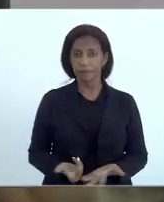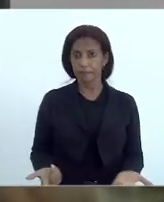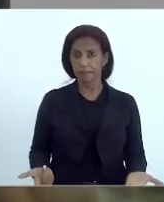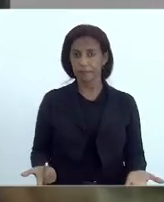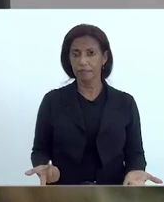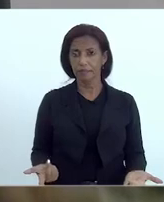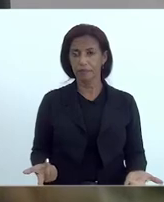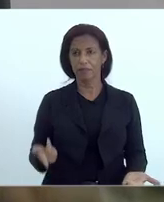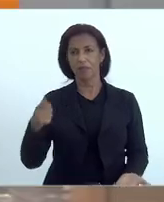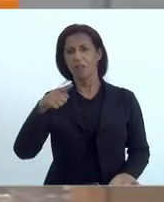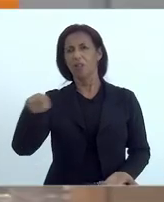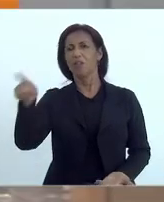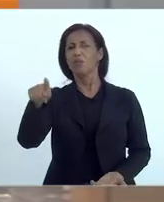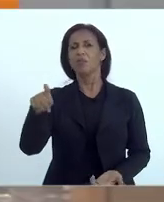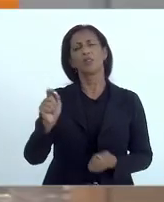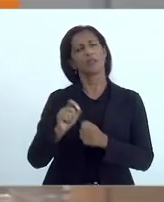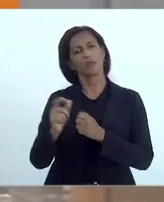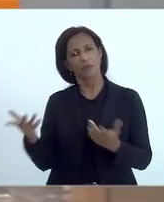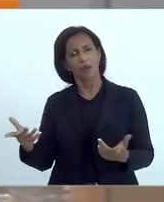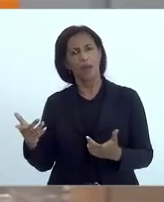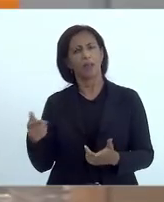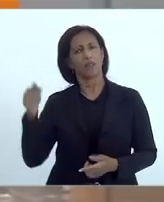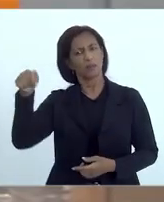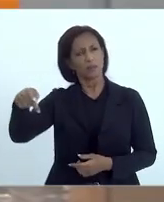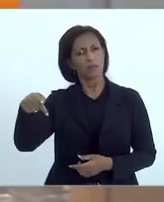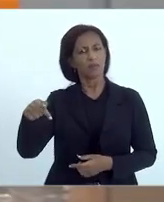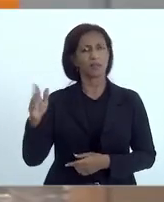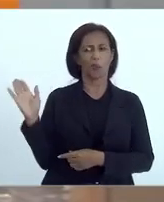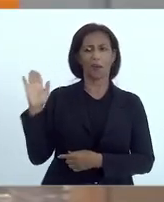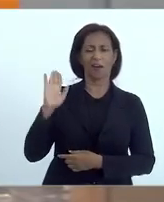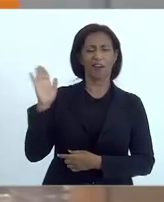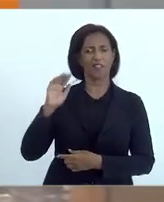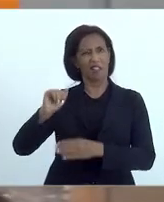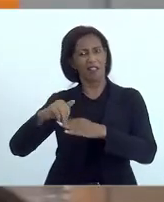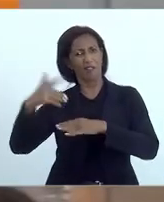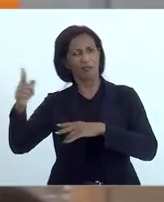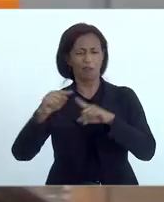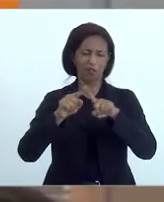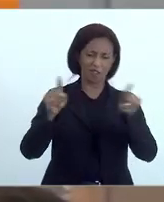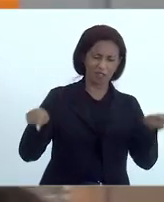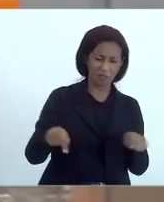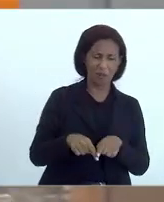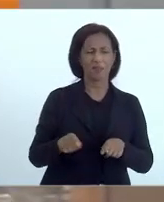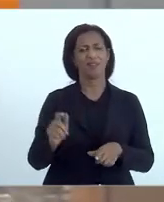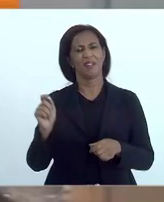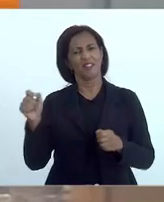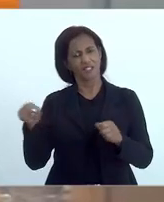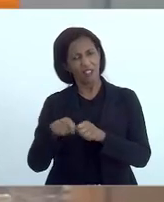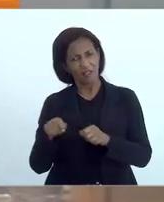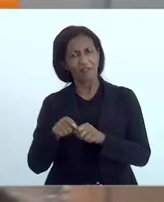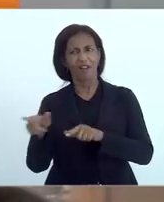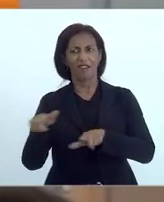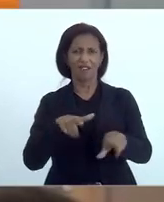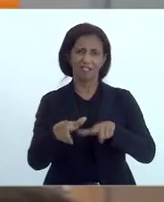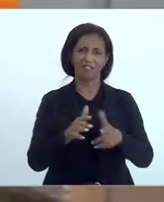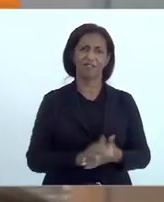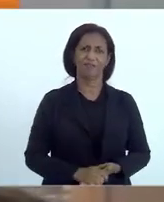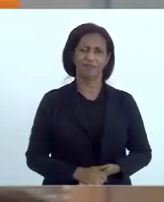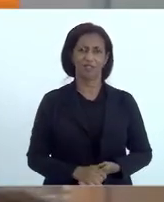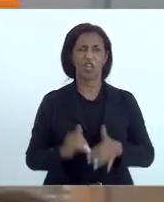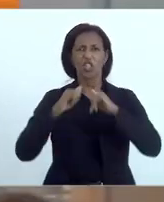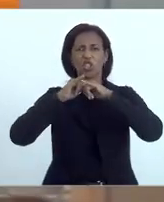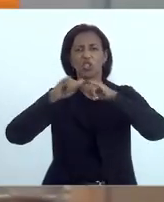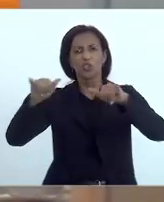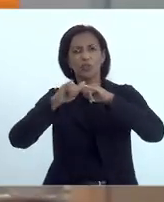você ainda não faz mas o seu leitor faz dá para o WhatsApp se o leitor faz o seu gabinete faz aqueles que trabalham com o senhor fase